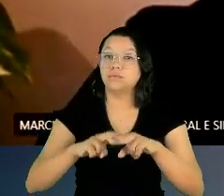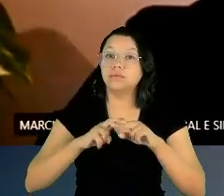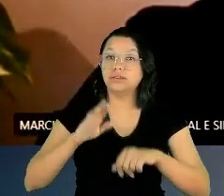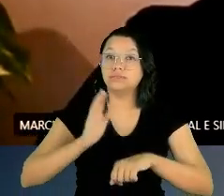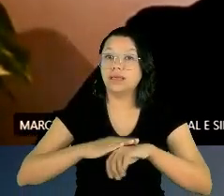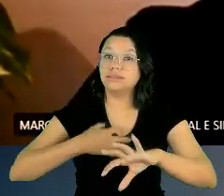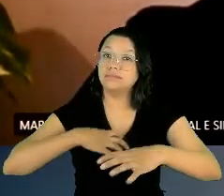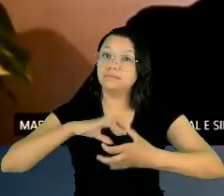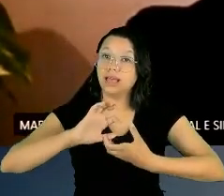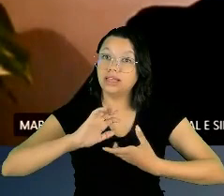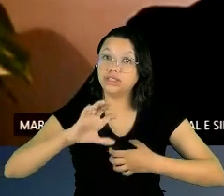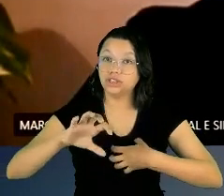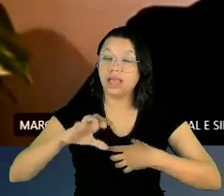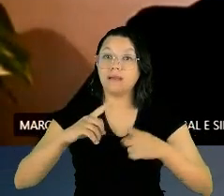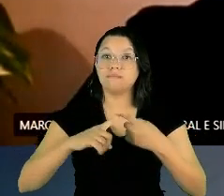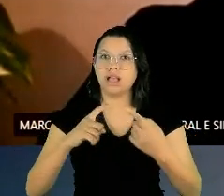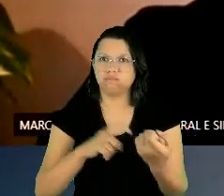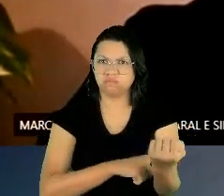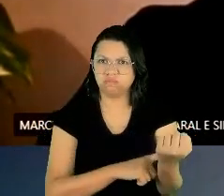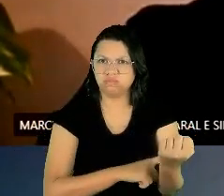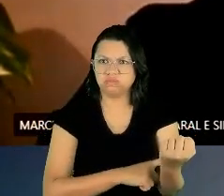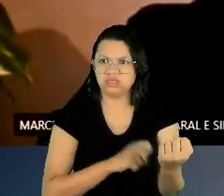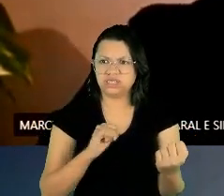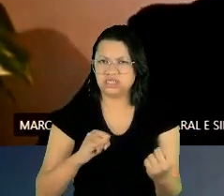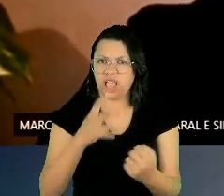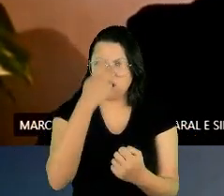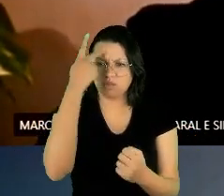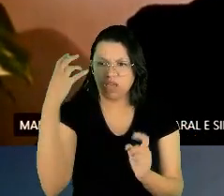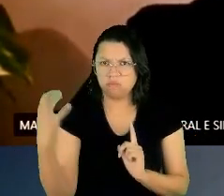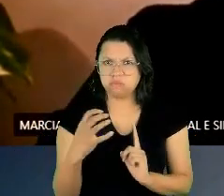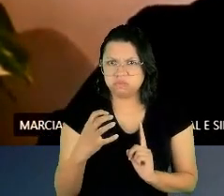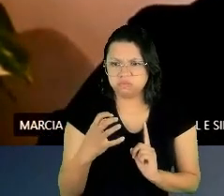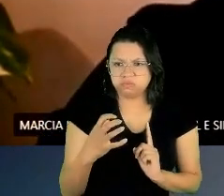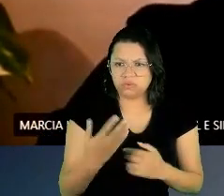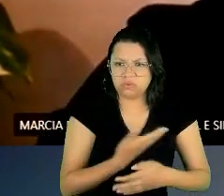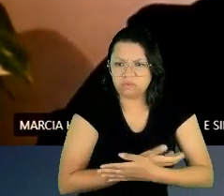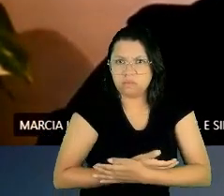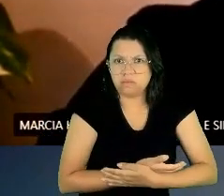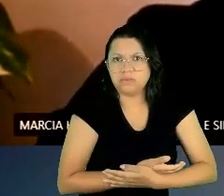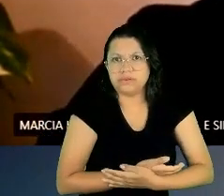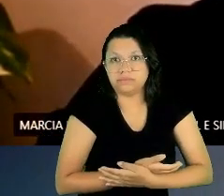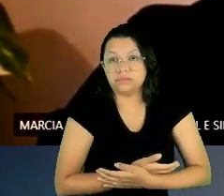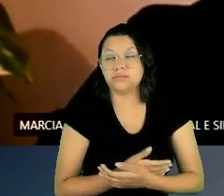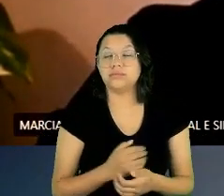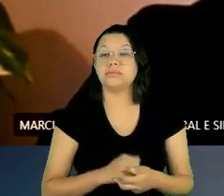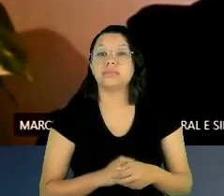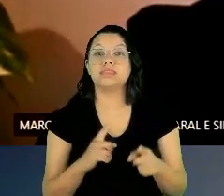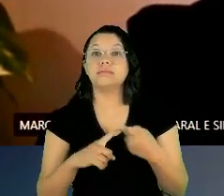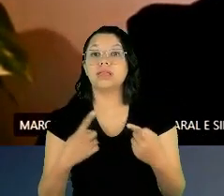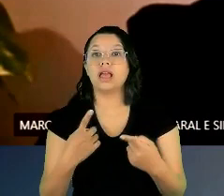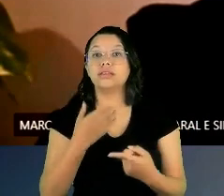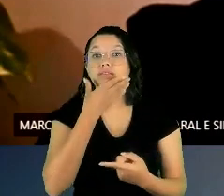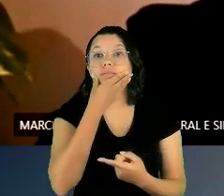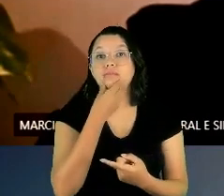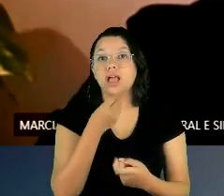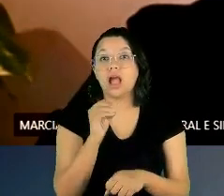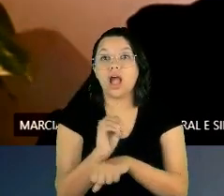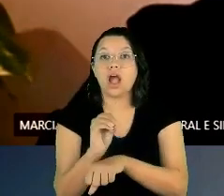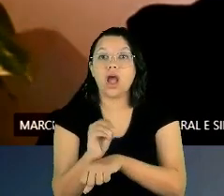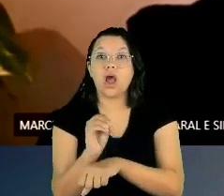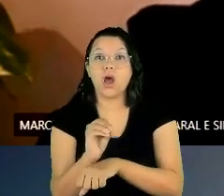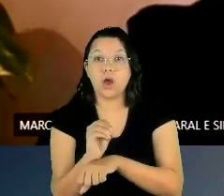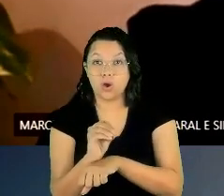fica cachorro raivoso com qualquer ameaça que a sua prole, né, qualquer ameaça que aparece perto. Mas o